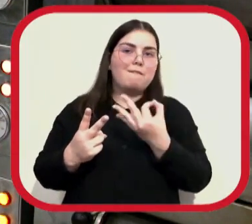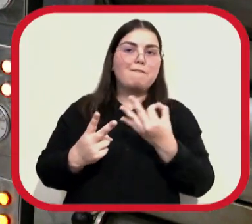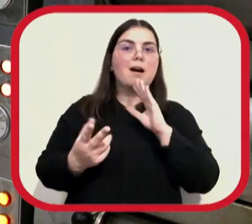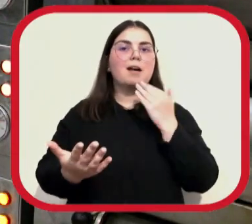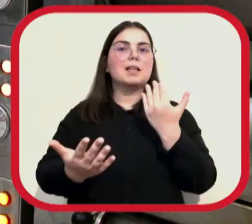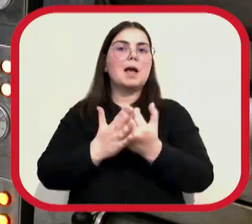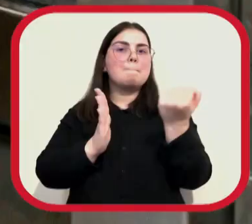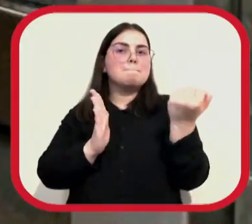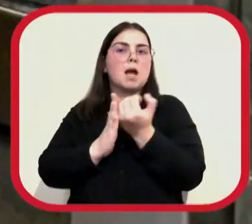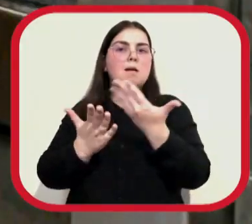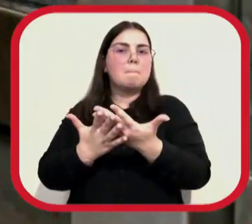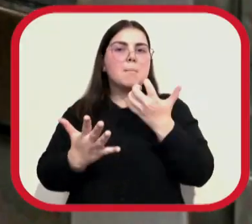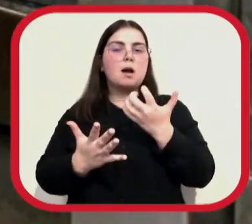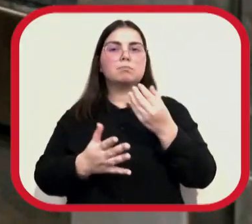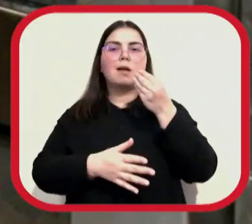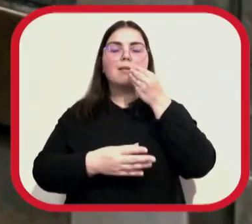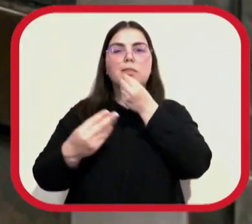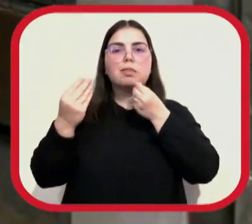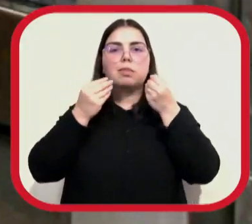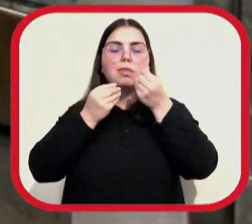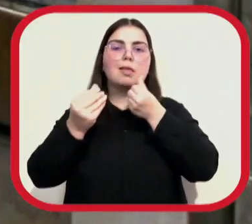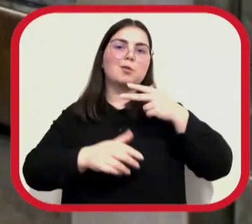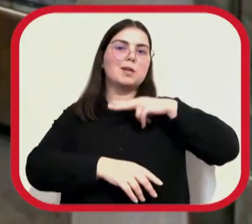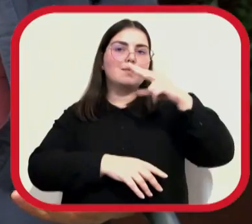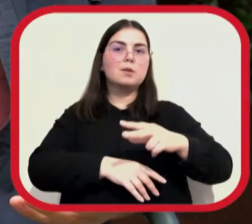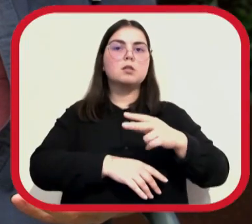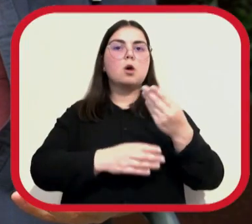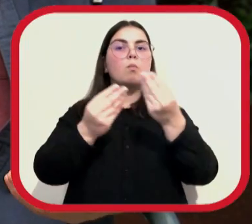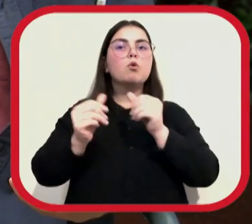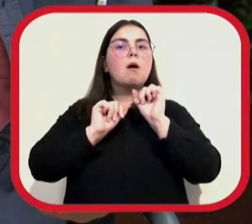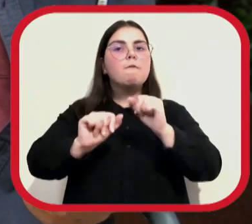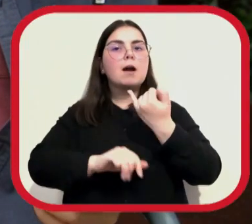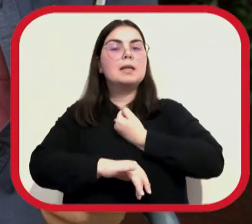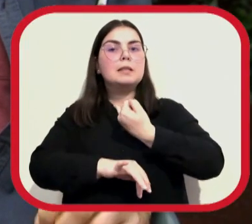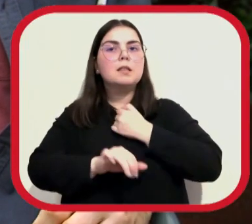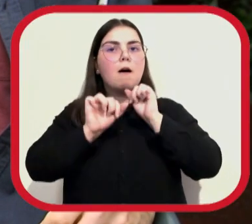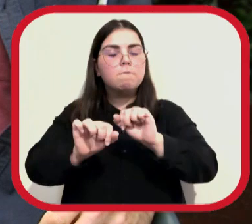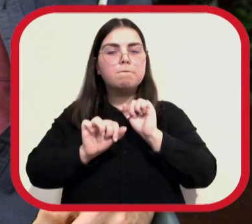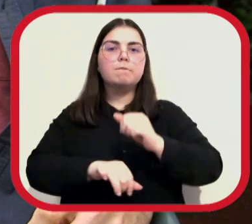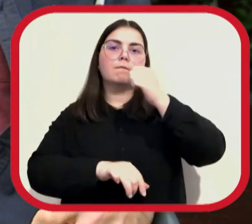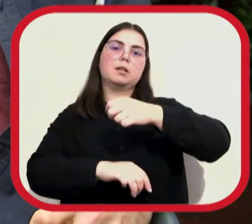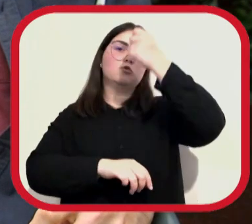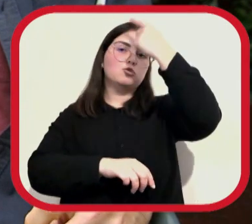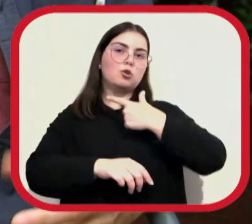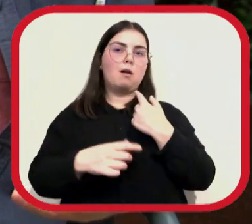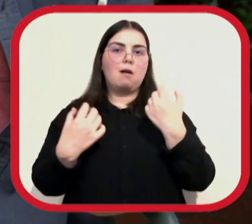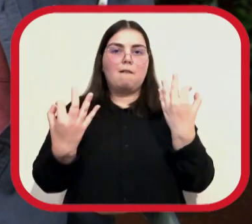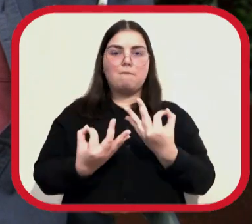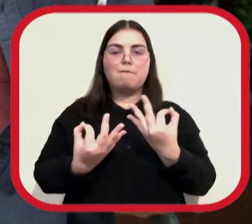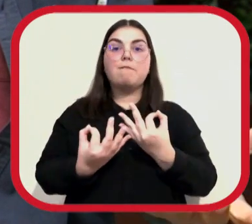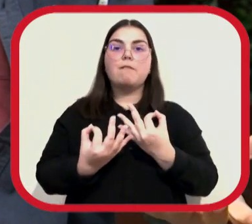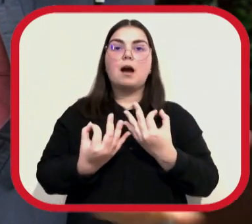possa ocupar um lugar de destaque na gastronomia portuguesa, porque tem um produto e um espaço com uma identidade própria, com uma história. Eu acho que